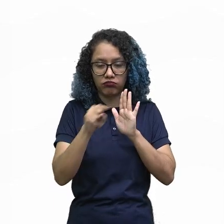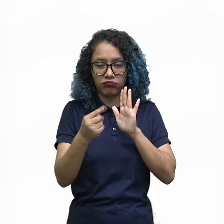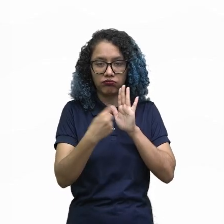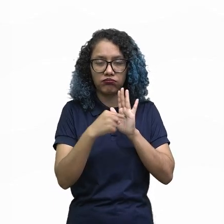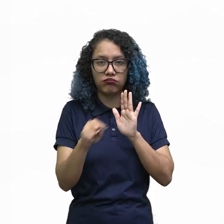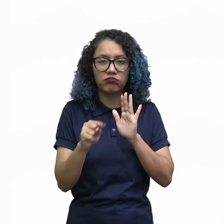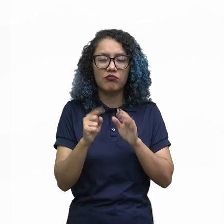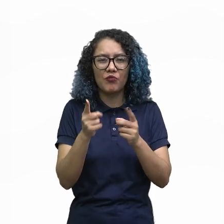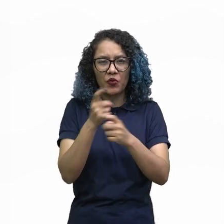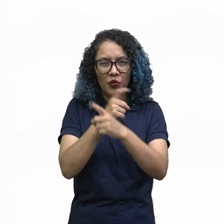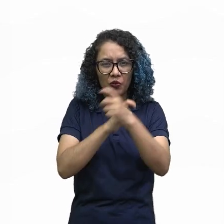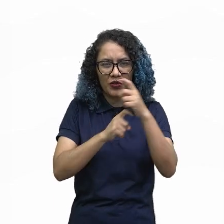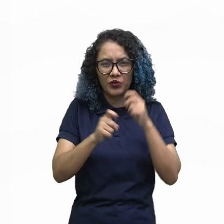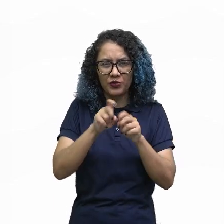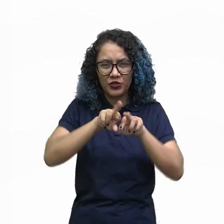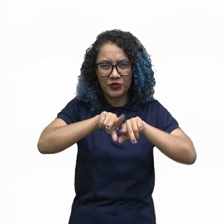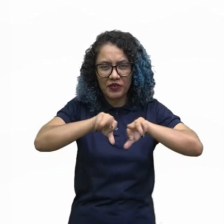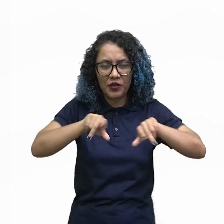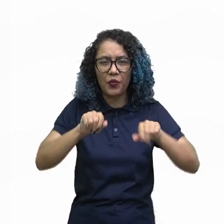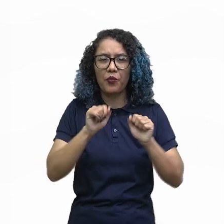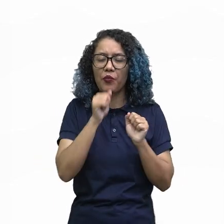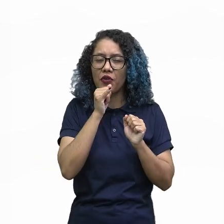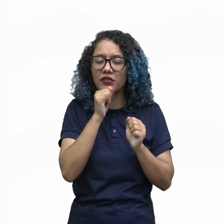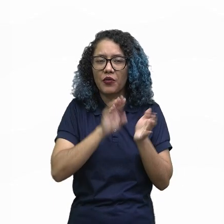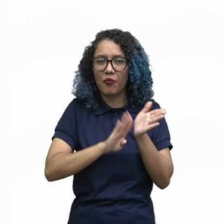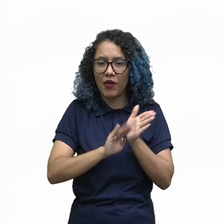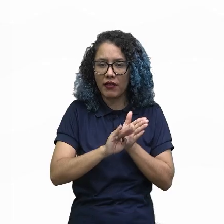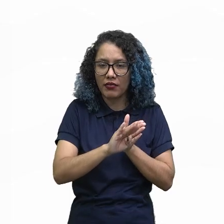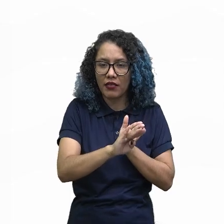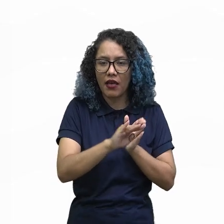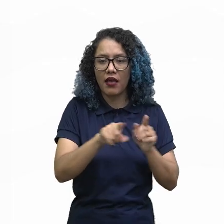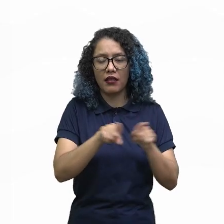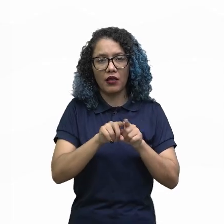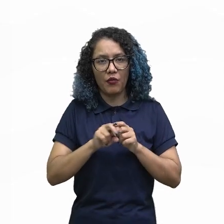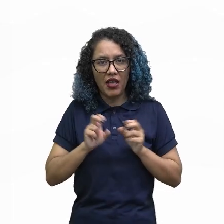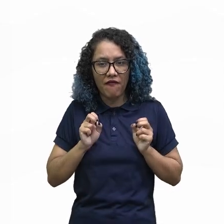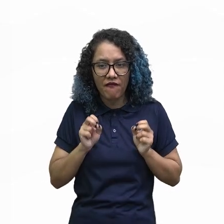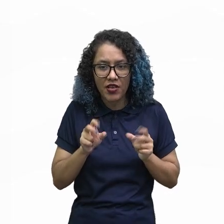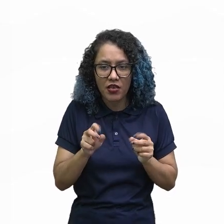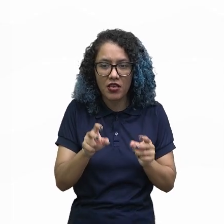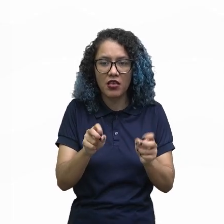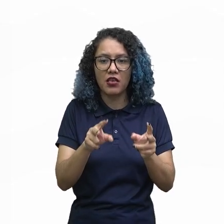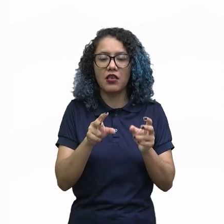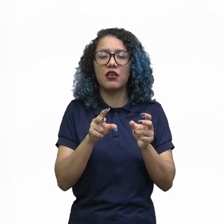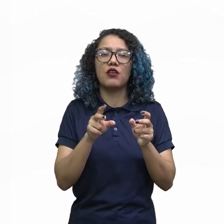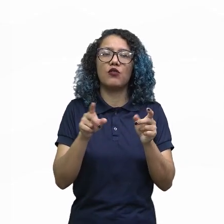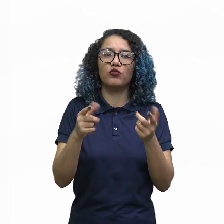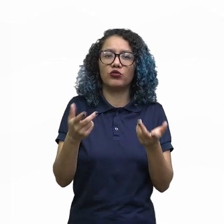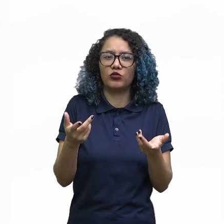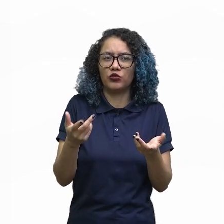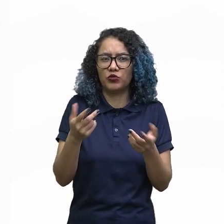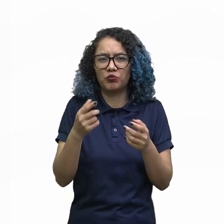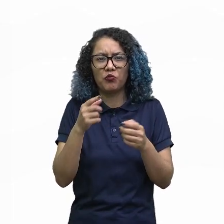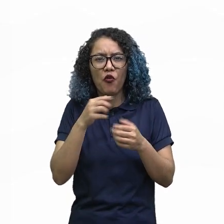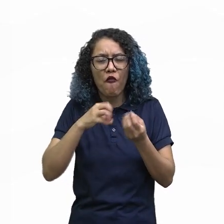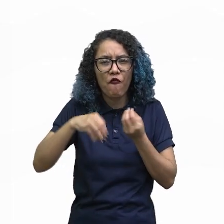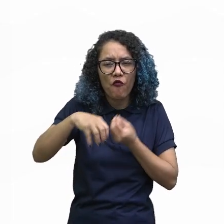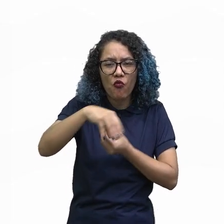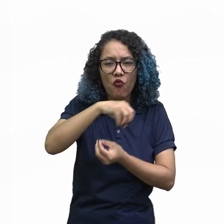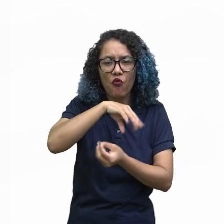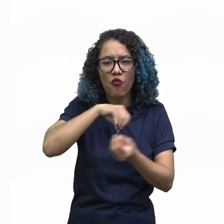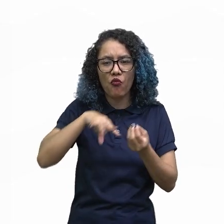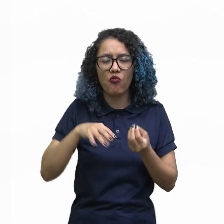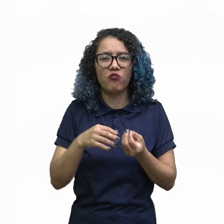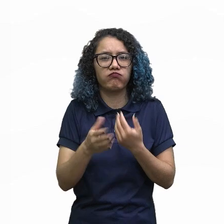micro-organismos. Esses micro-organismos que podem ser uma bactéria, um vírus ou um fungo. Né? A gente sabe que a gente está ali no meio